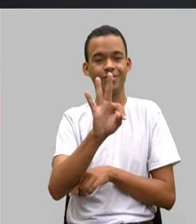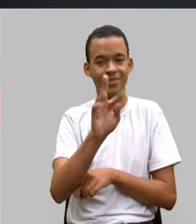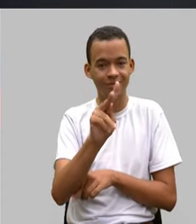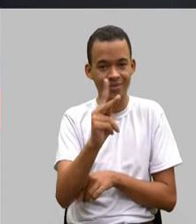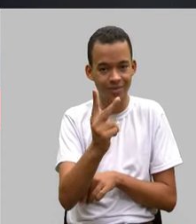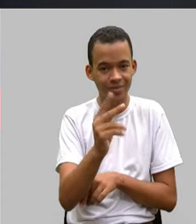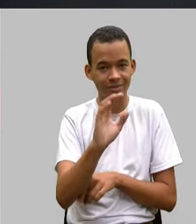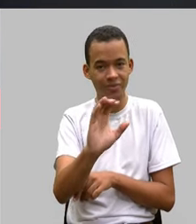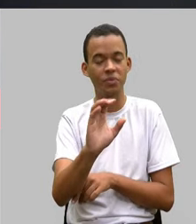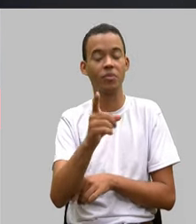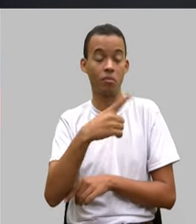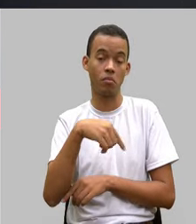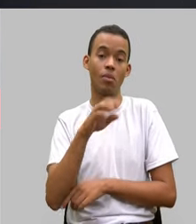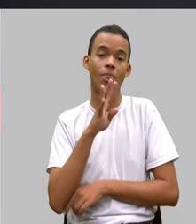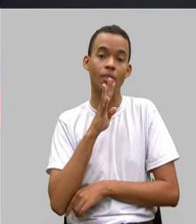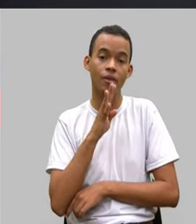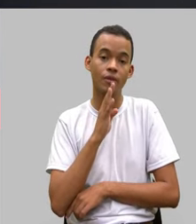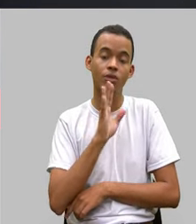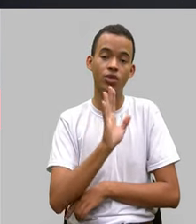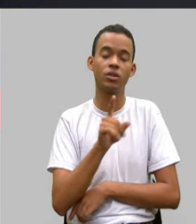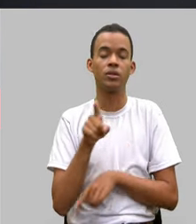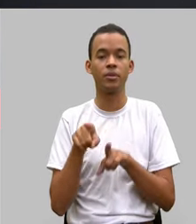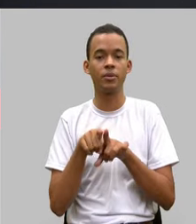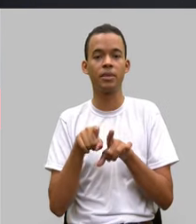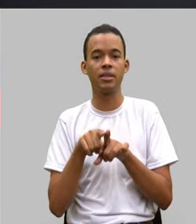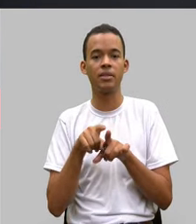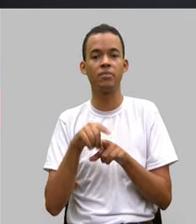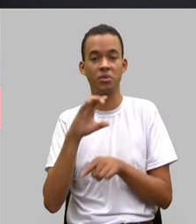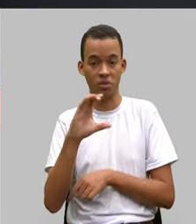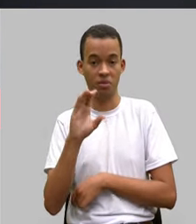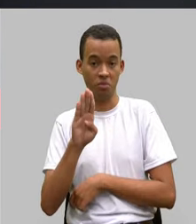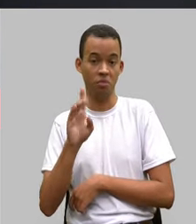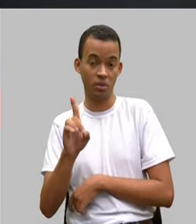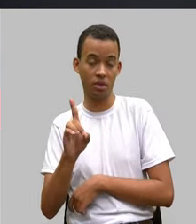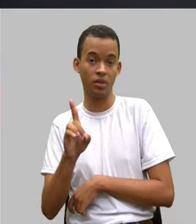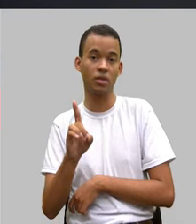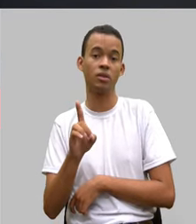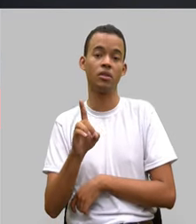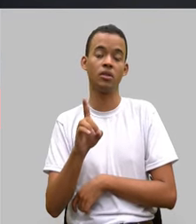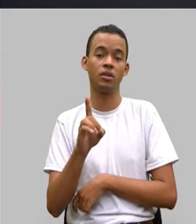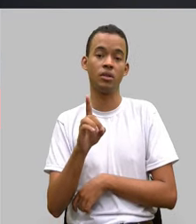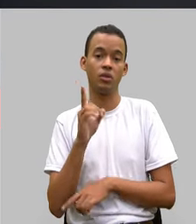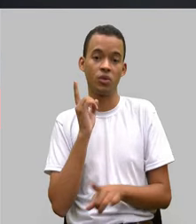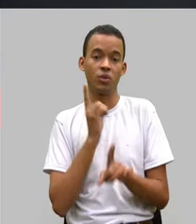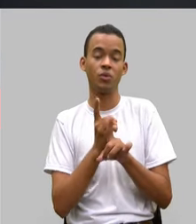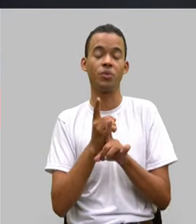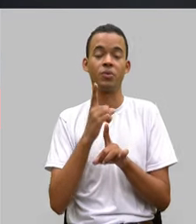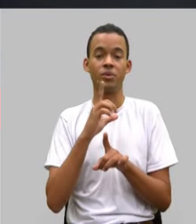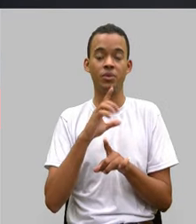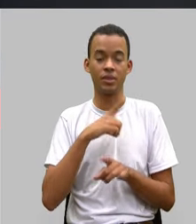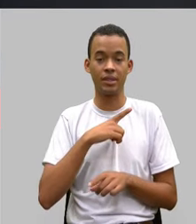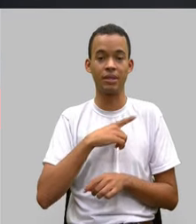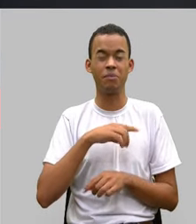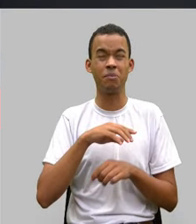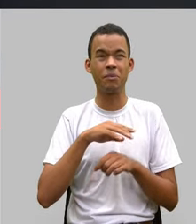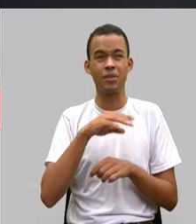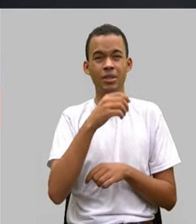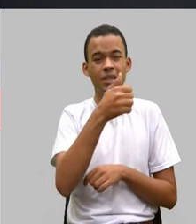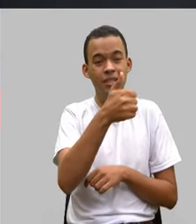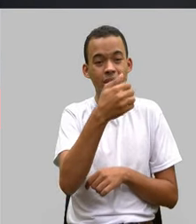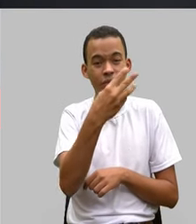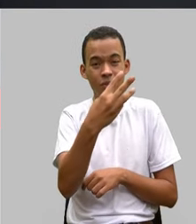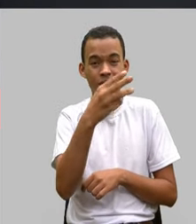até tinha ouvido falar do canabidiol foi descobrir que a gente tinha mais de 130 moléculas eh